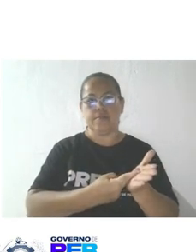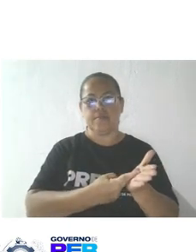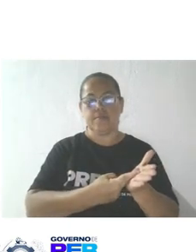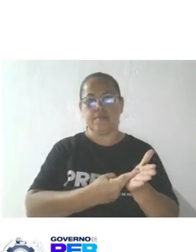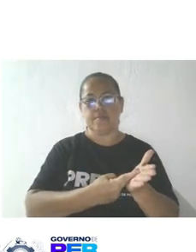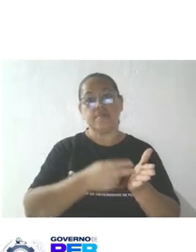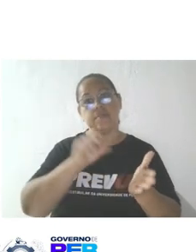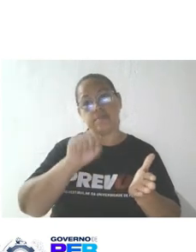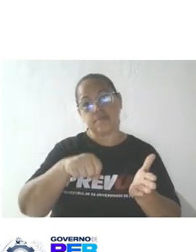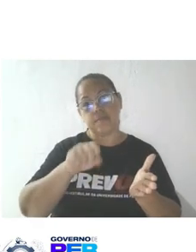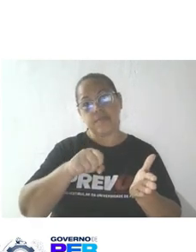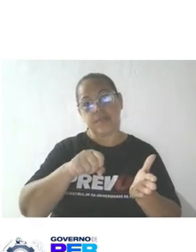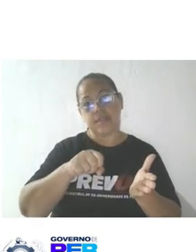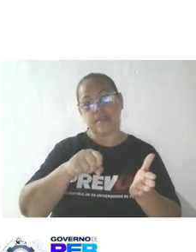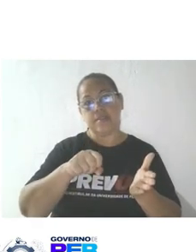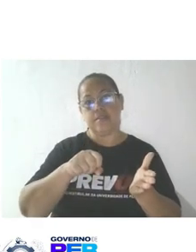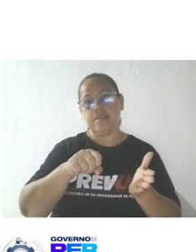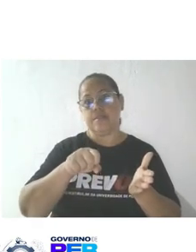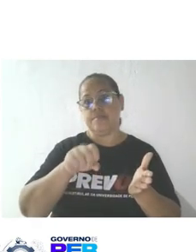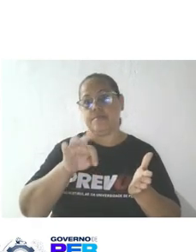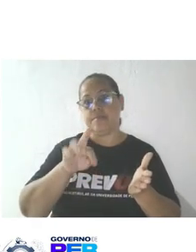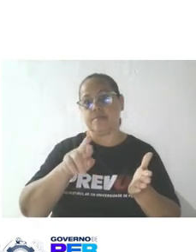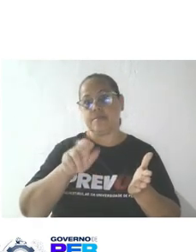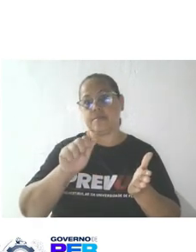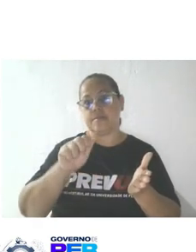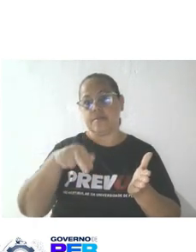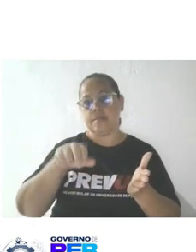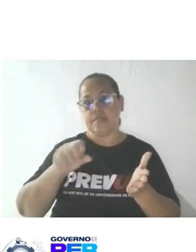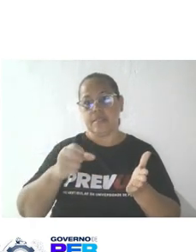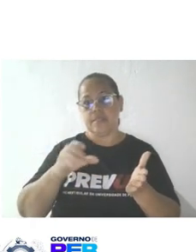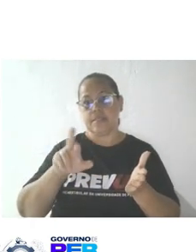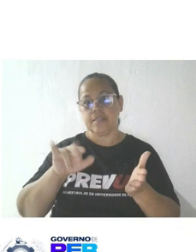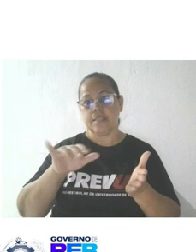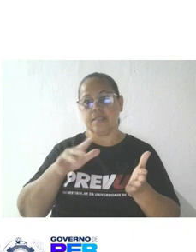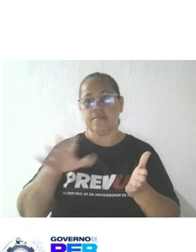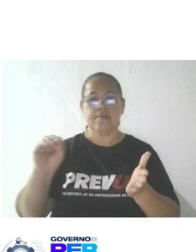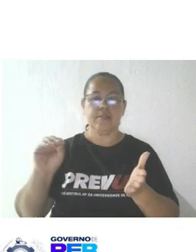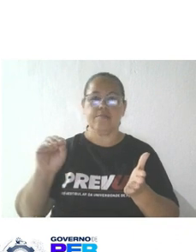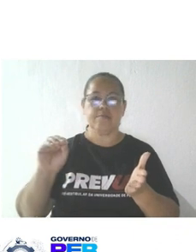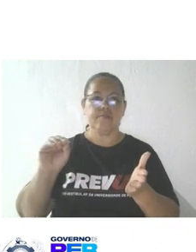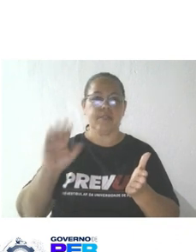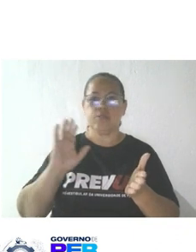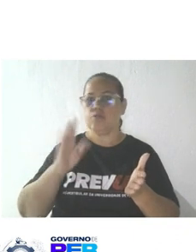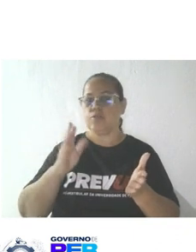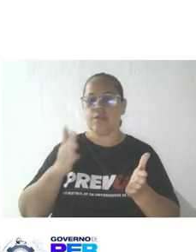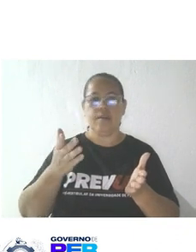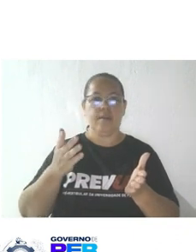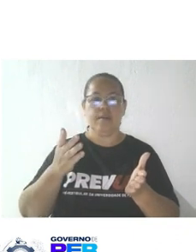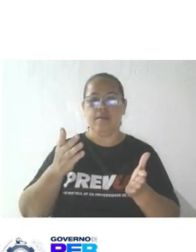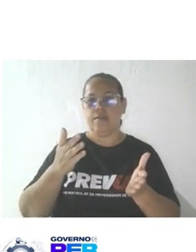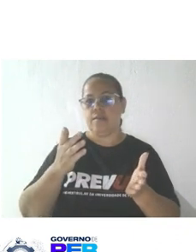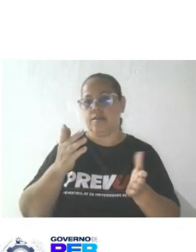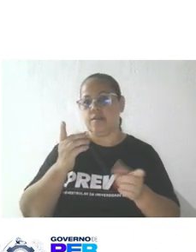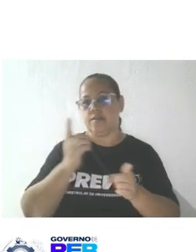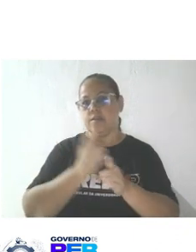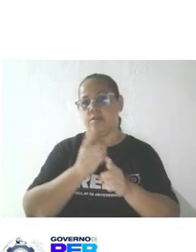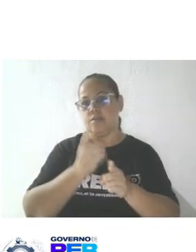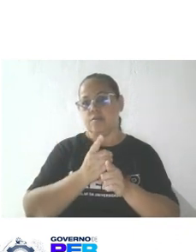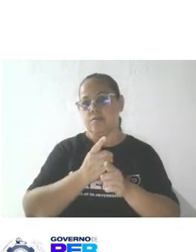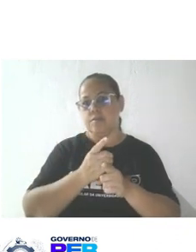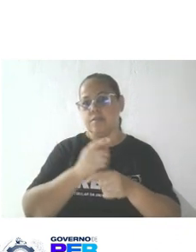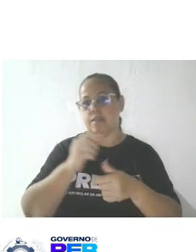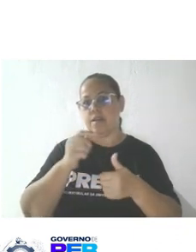E sim a transcrição, né? Então, logo, pessoal, a gente já acha a primeira alternativa aqui